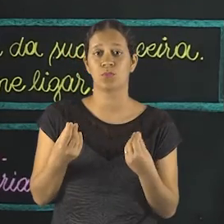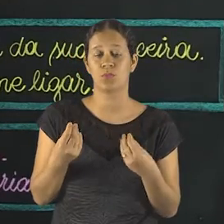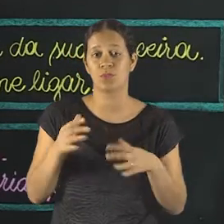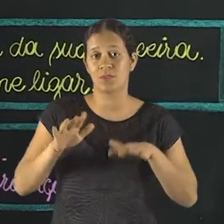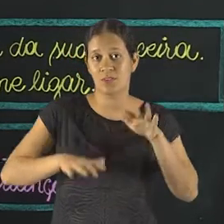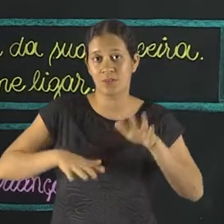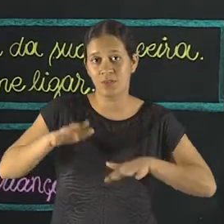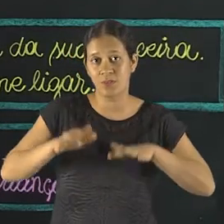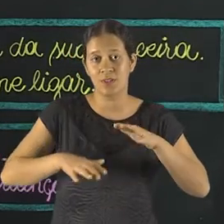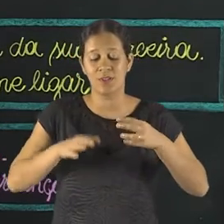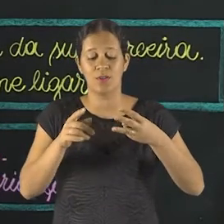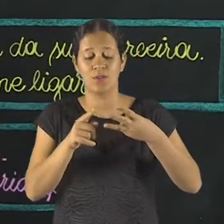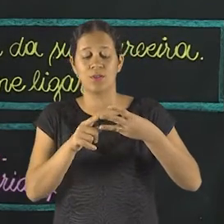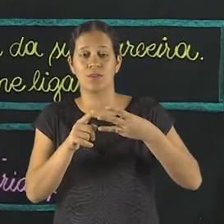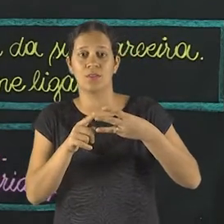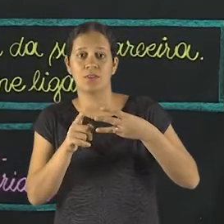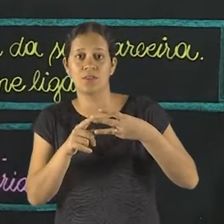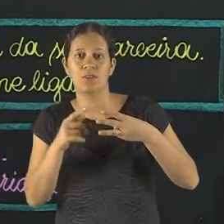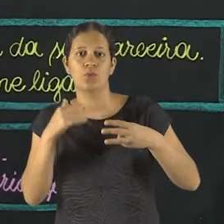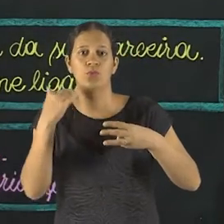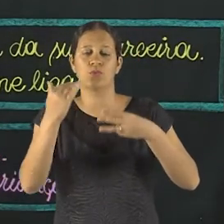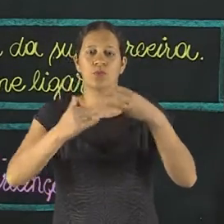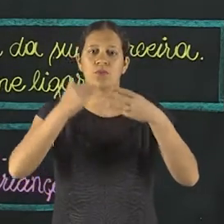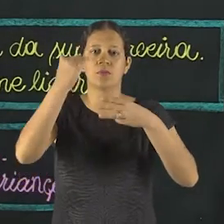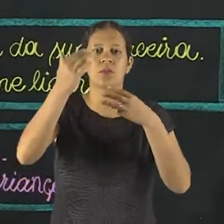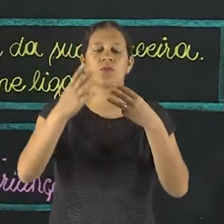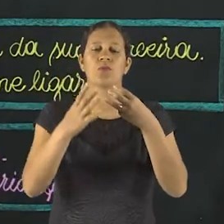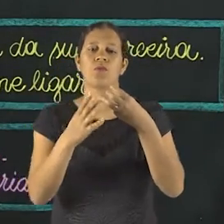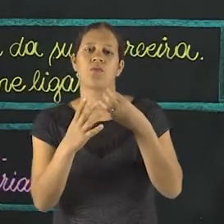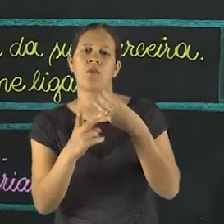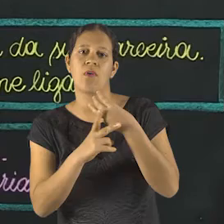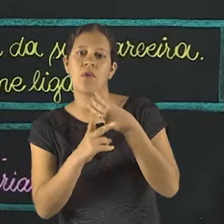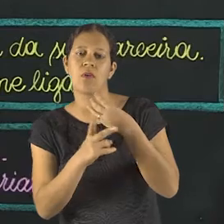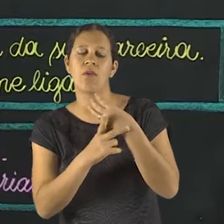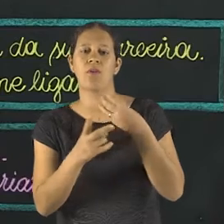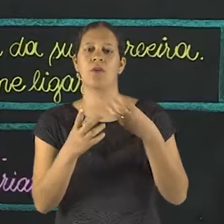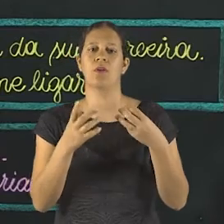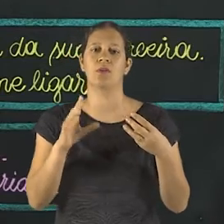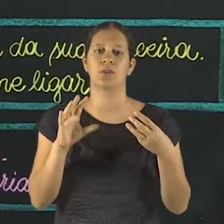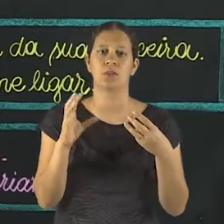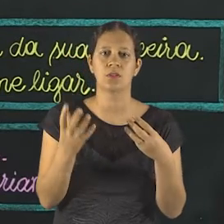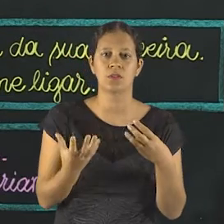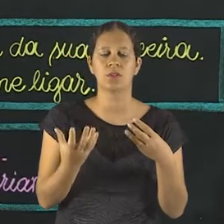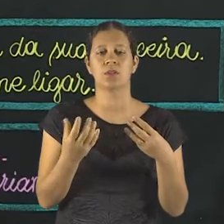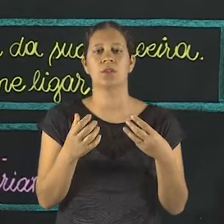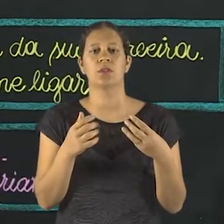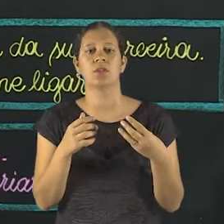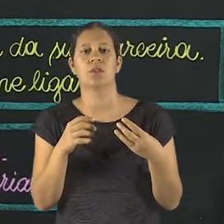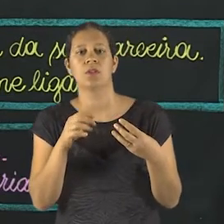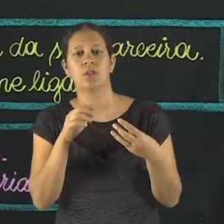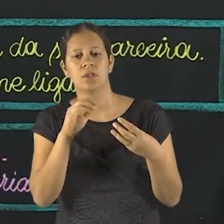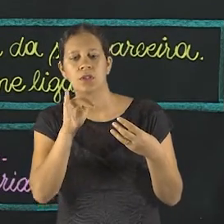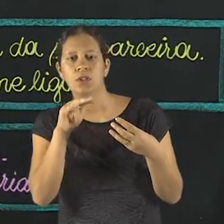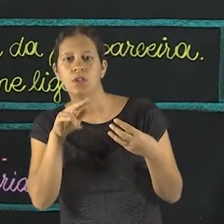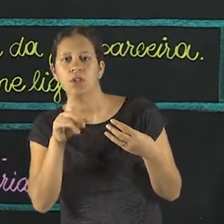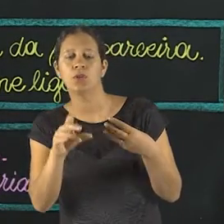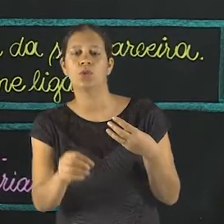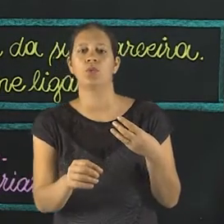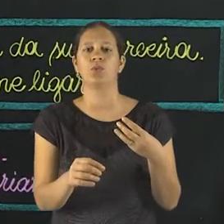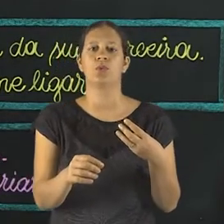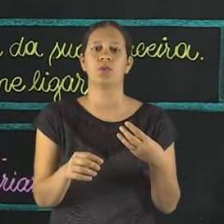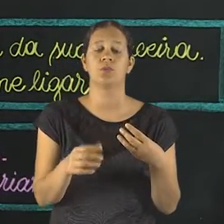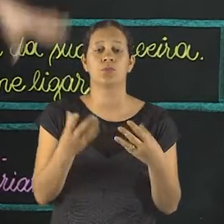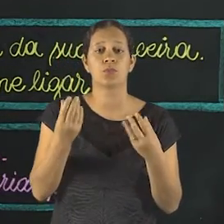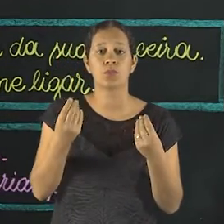vezes, aquela forma nominal que indica o verbo em processo, acontecendo, né? Aquelas terminações ando, endo, indo.